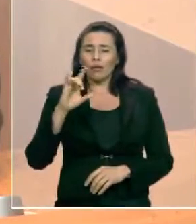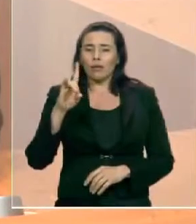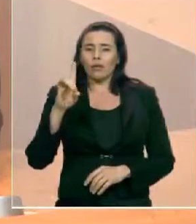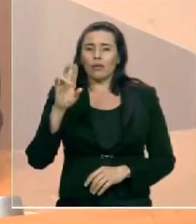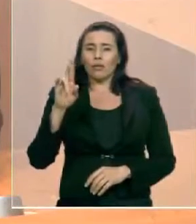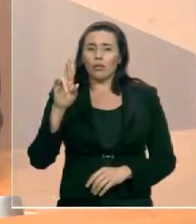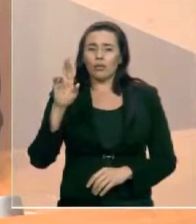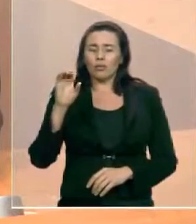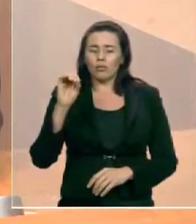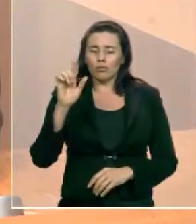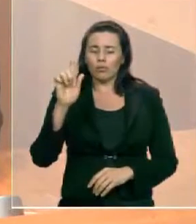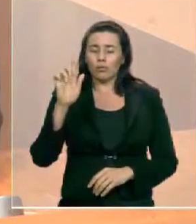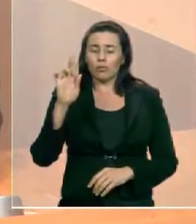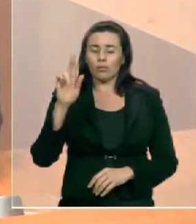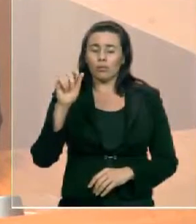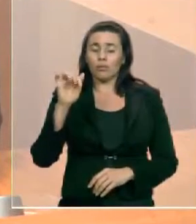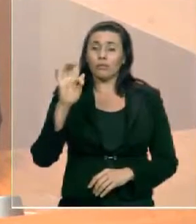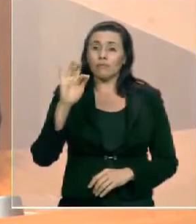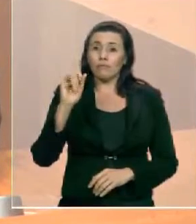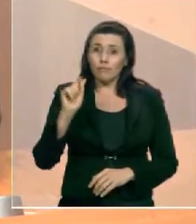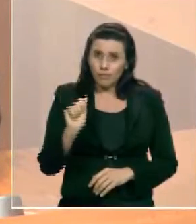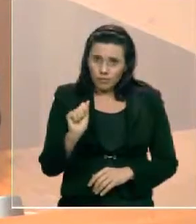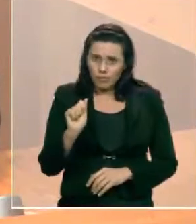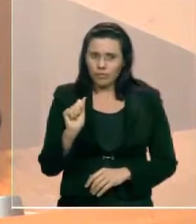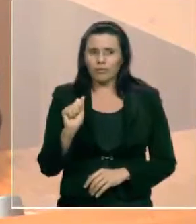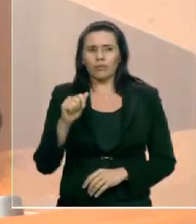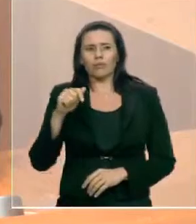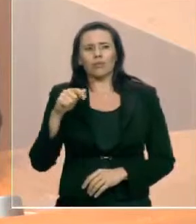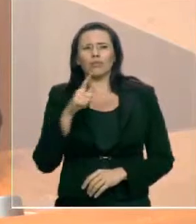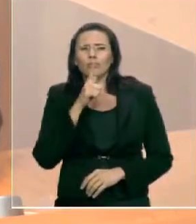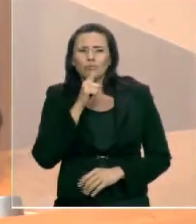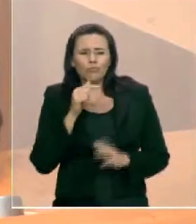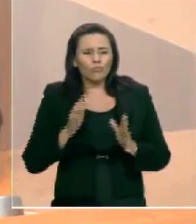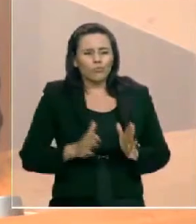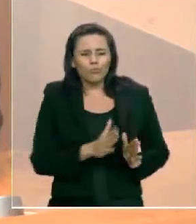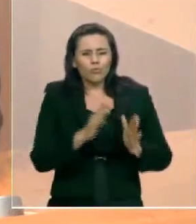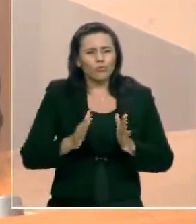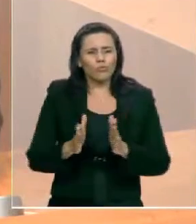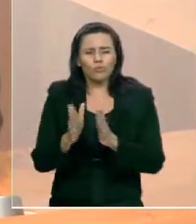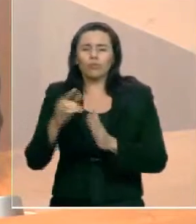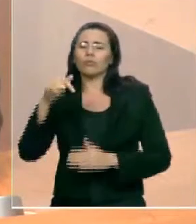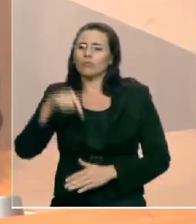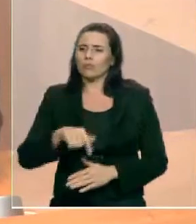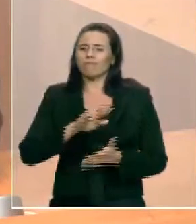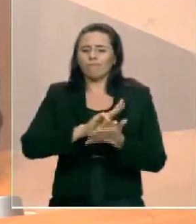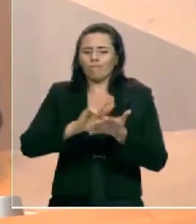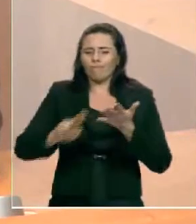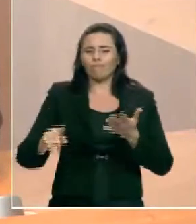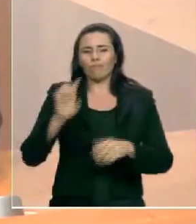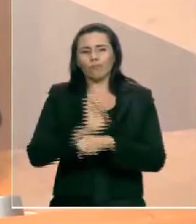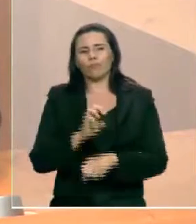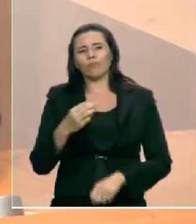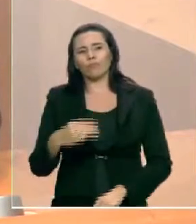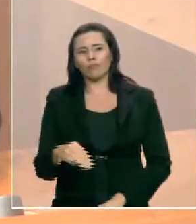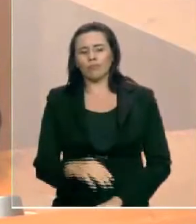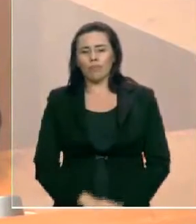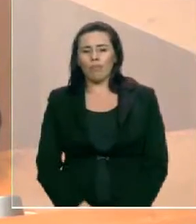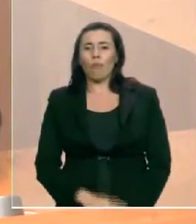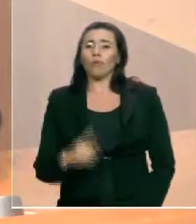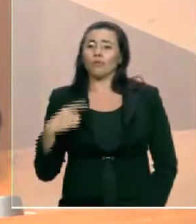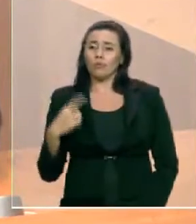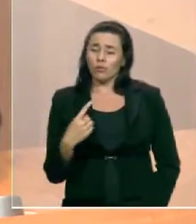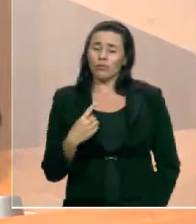A nossa água potável, a cada dia, diminui mais a capacidade. Estamos